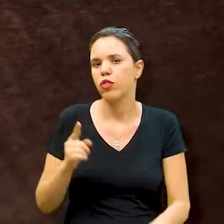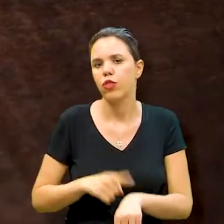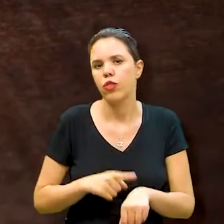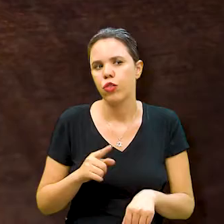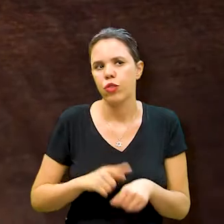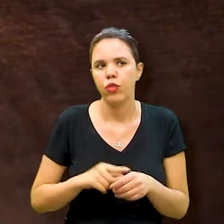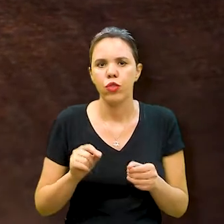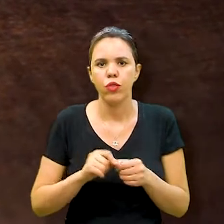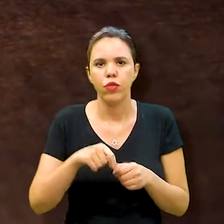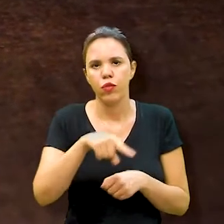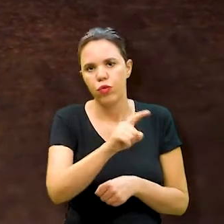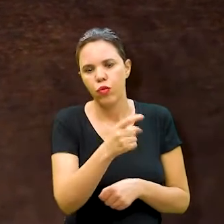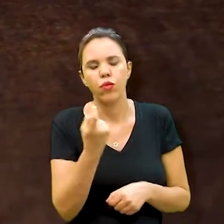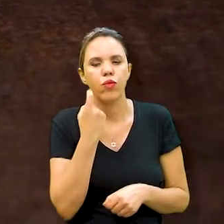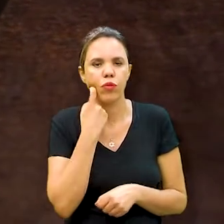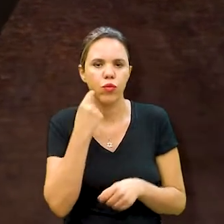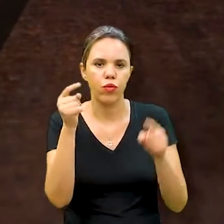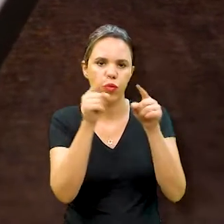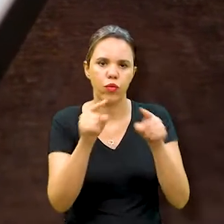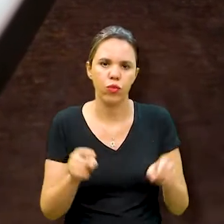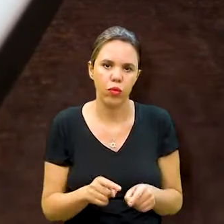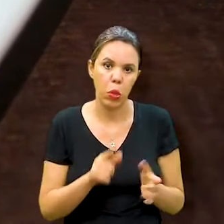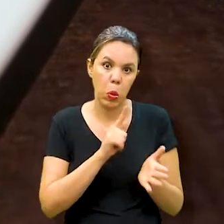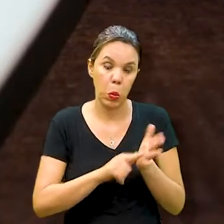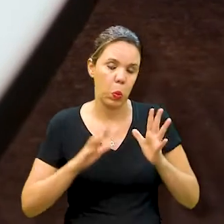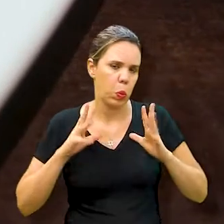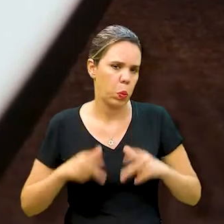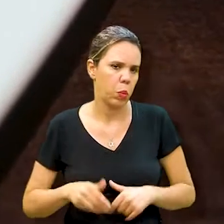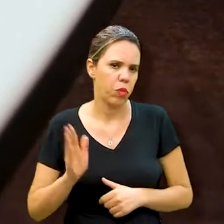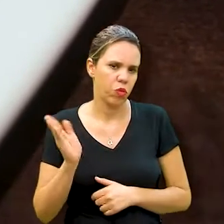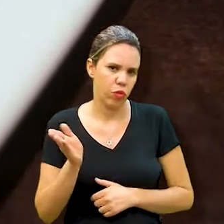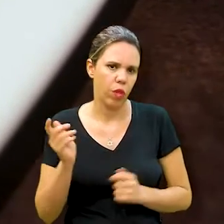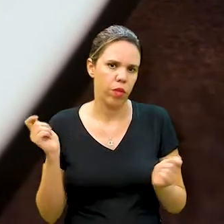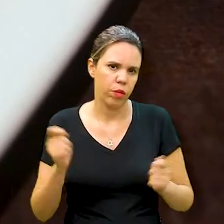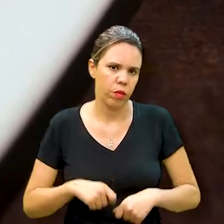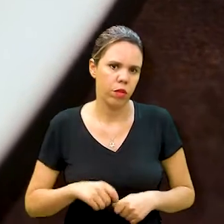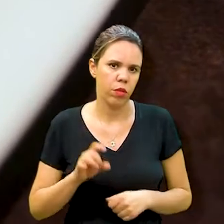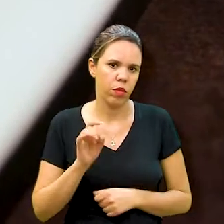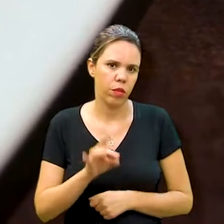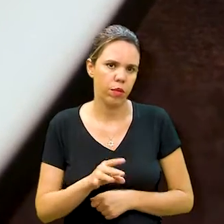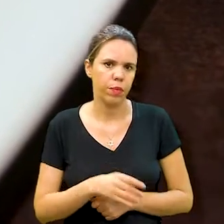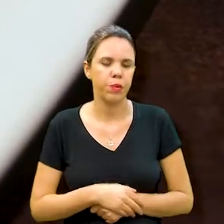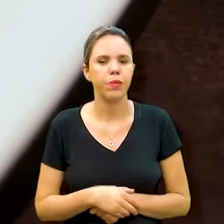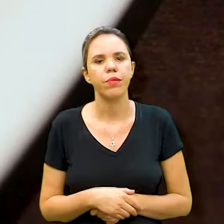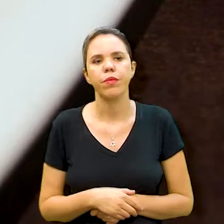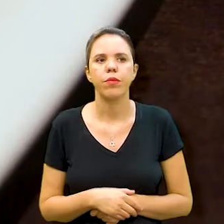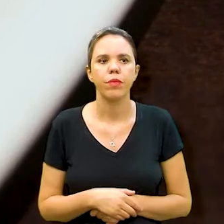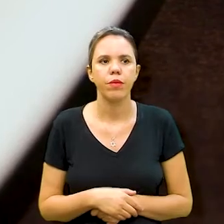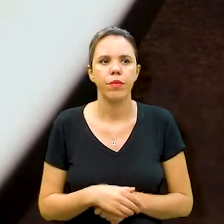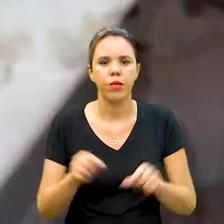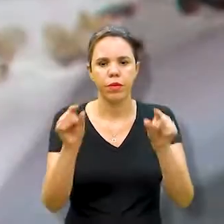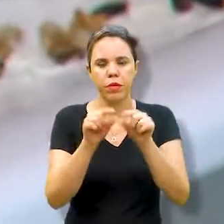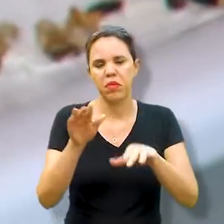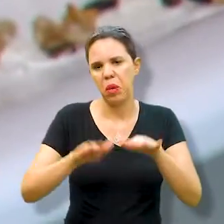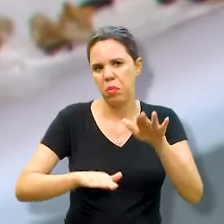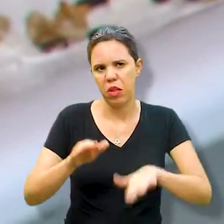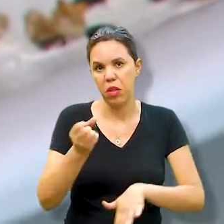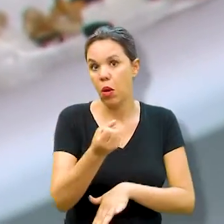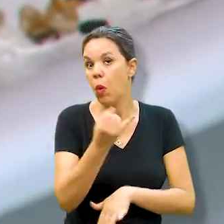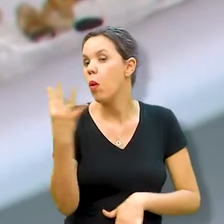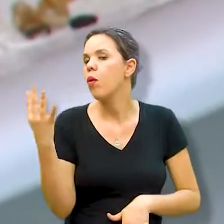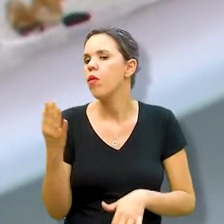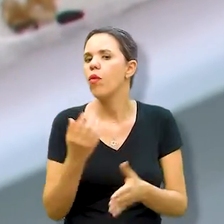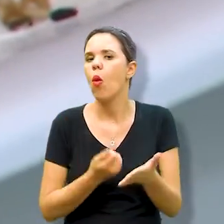na hora que no forno a fecharia já pedi ele limpo e isso exatamente só a banda do